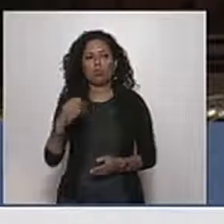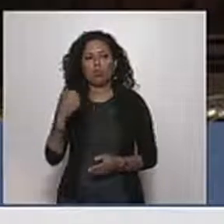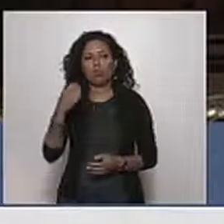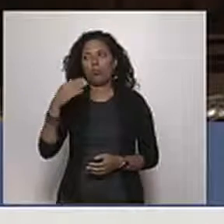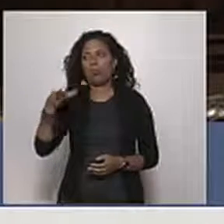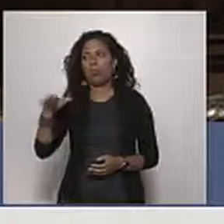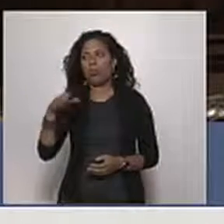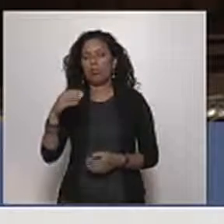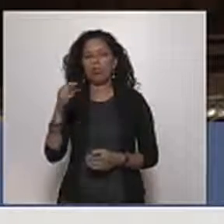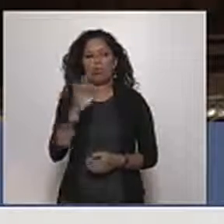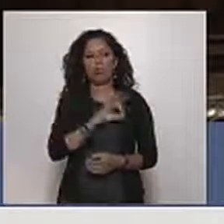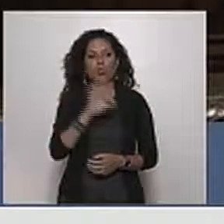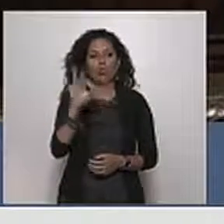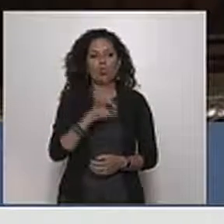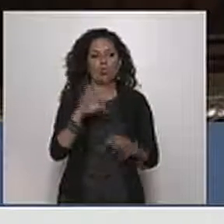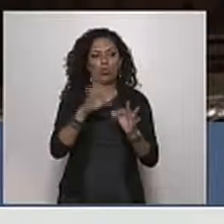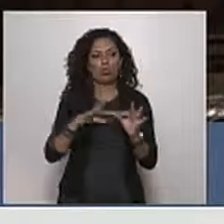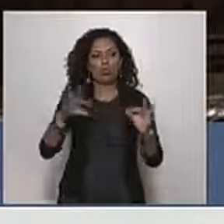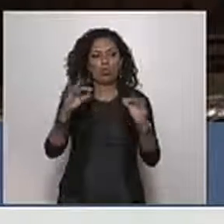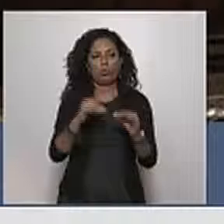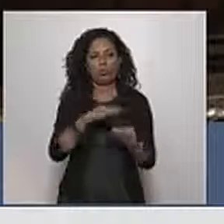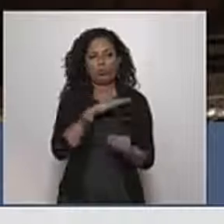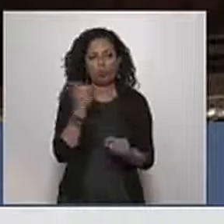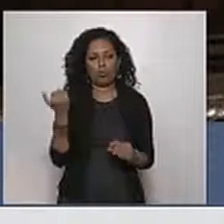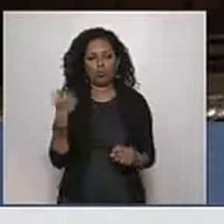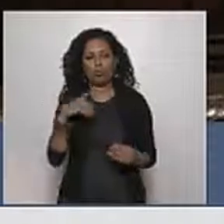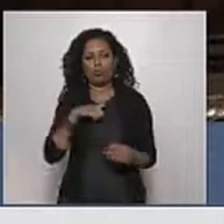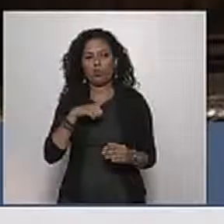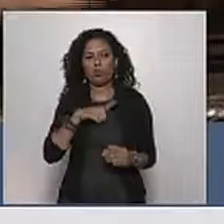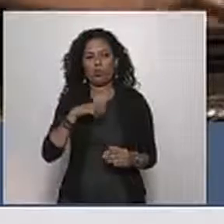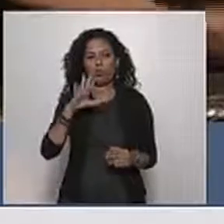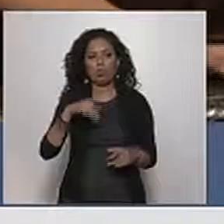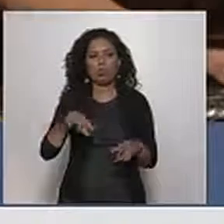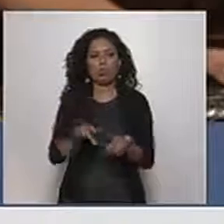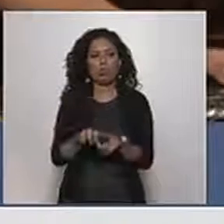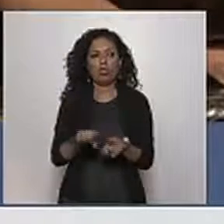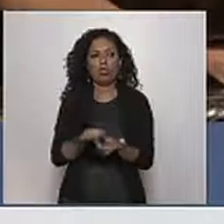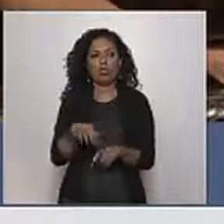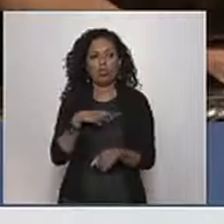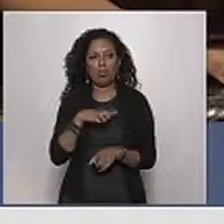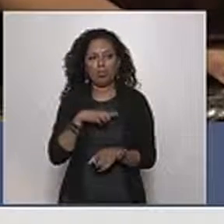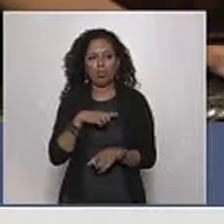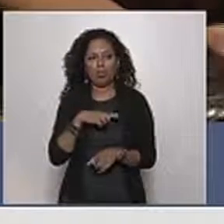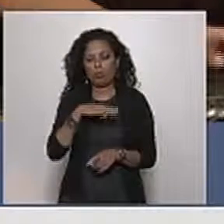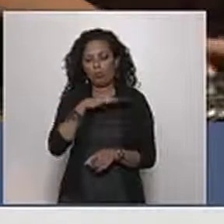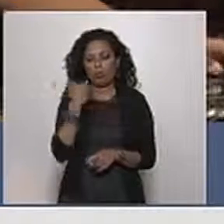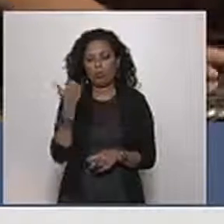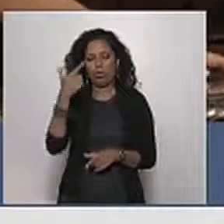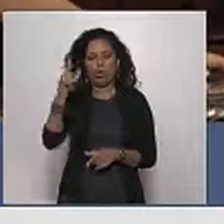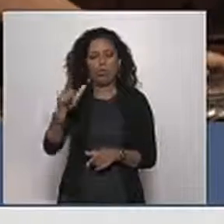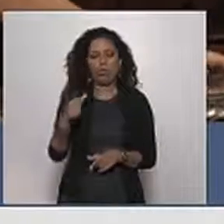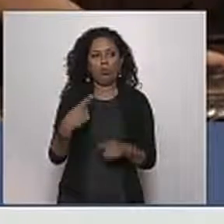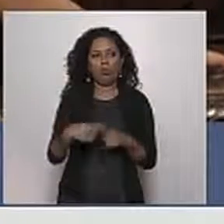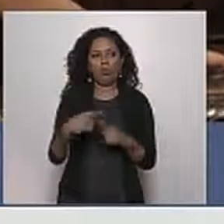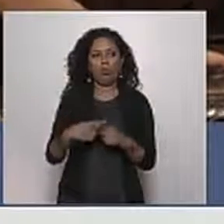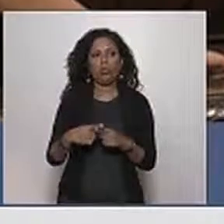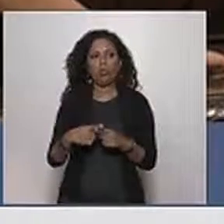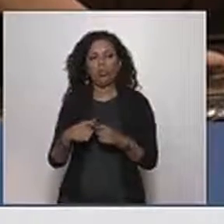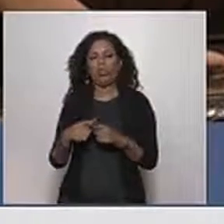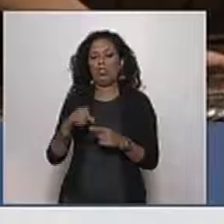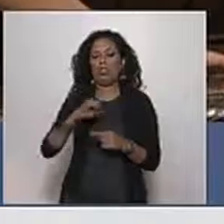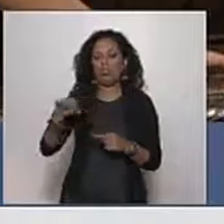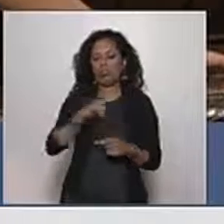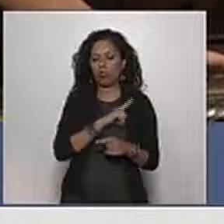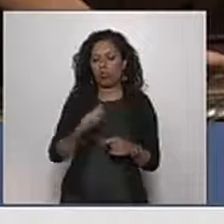47,5%. Então, são essas mortes diretas, mas são também mortes indiretas, porque onde o poder público não